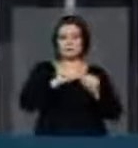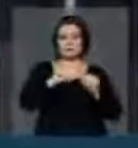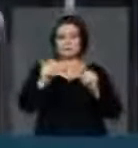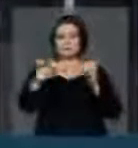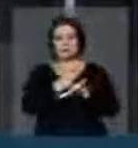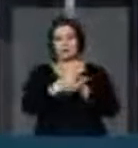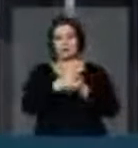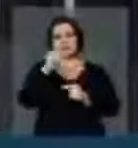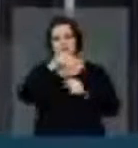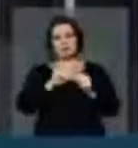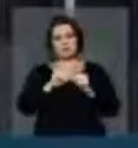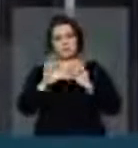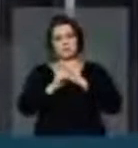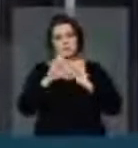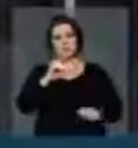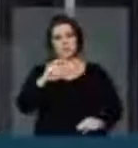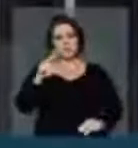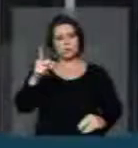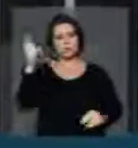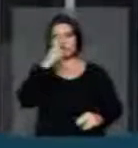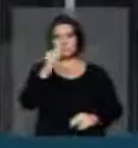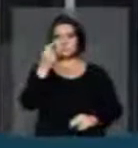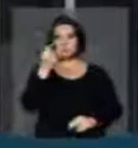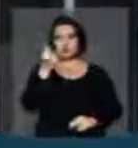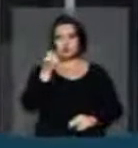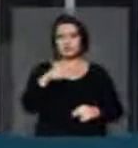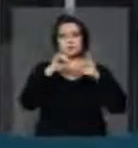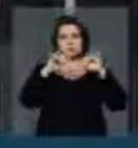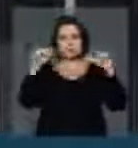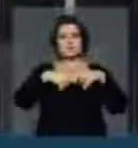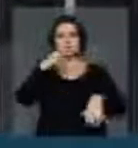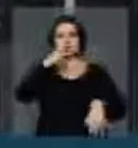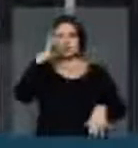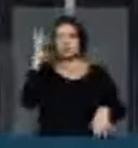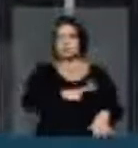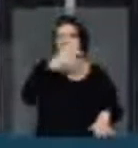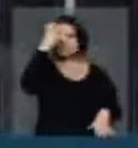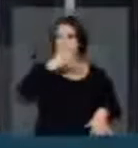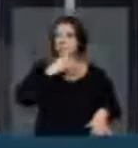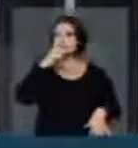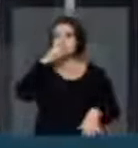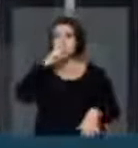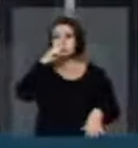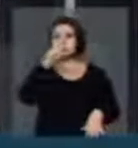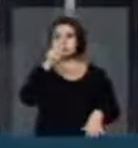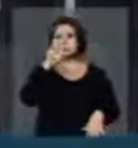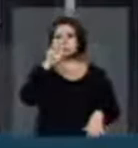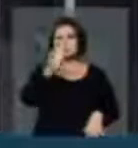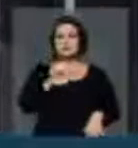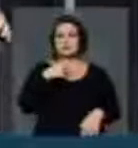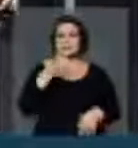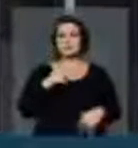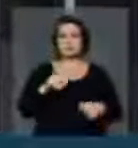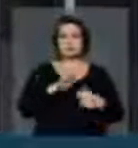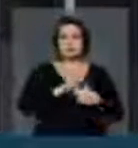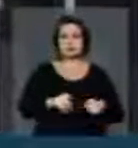Contas, para fazer eleições. Então, isso é uma denúncia séria, gravíssima, que eu queria que a Polícia Federal entrasse,